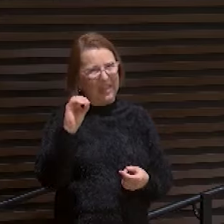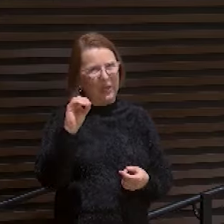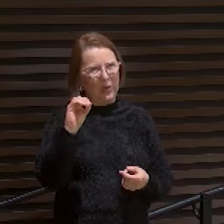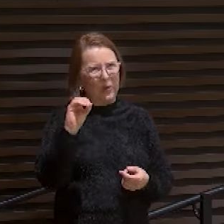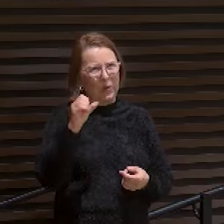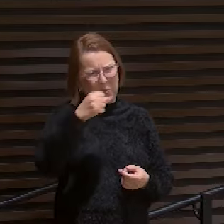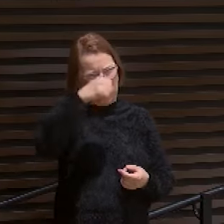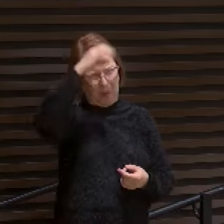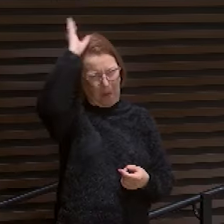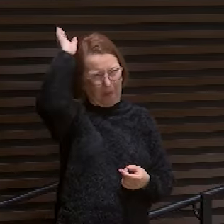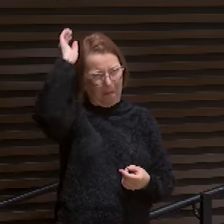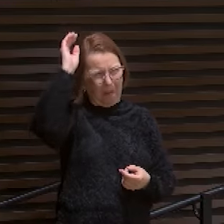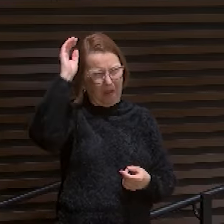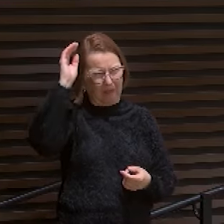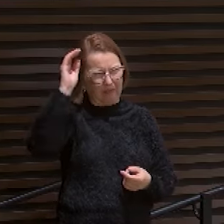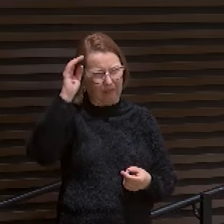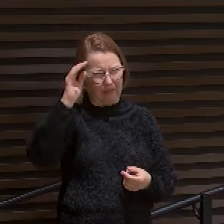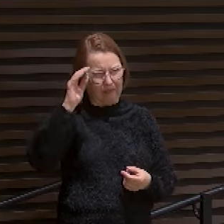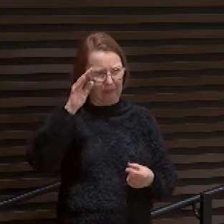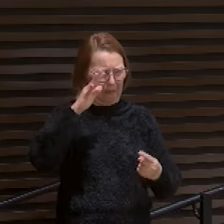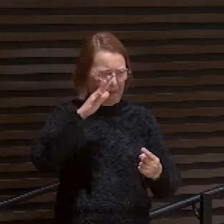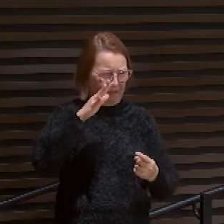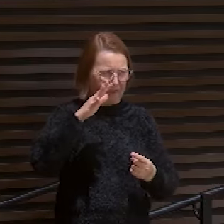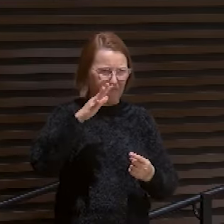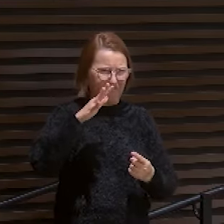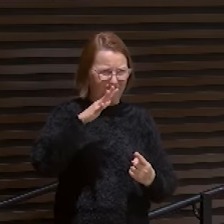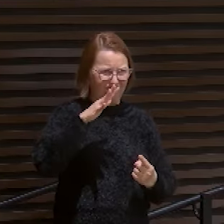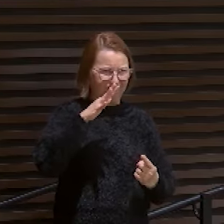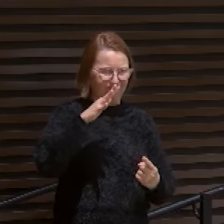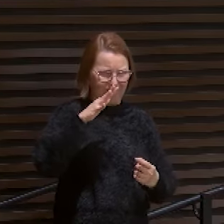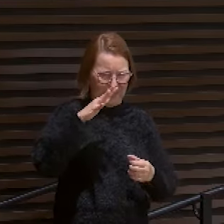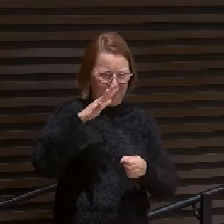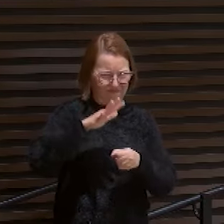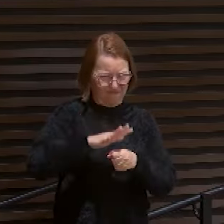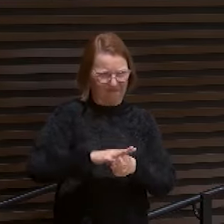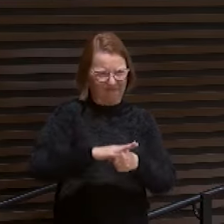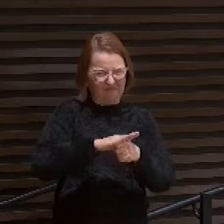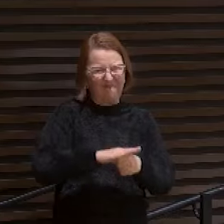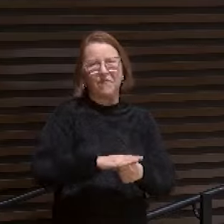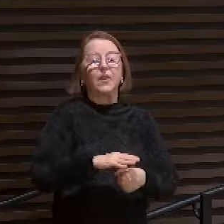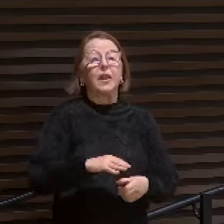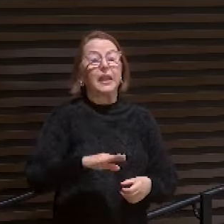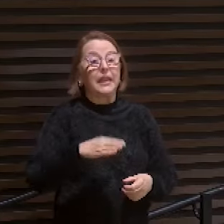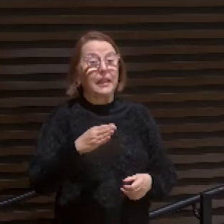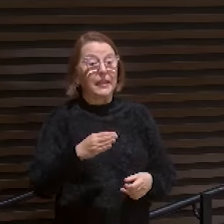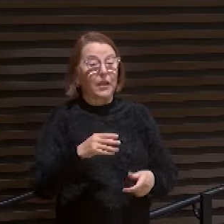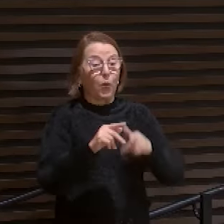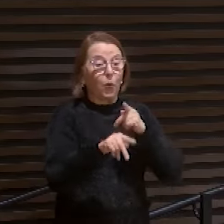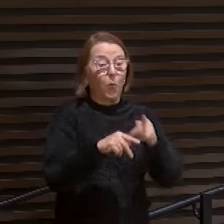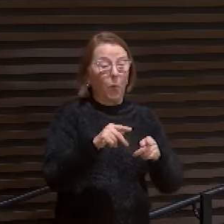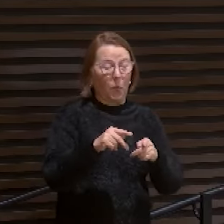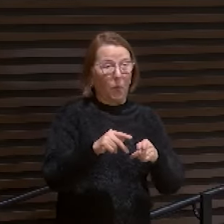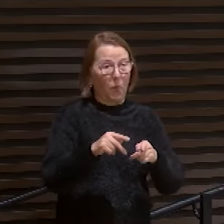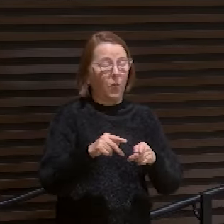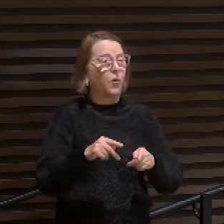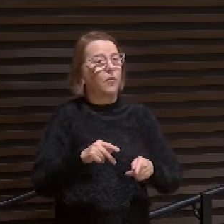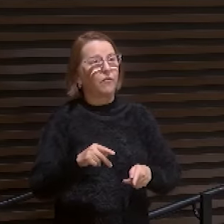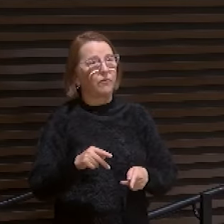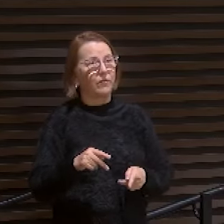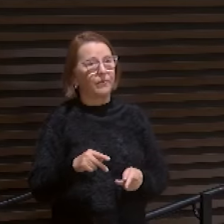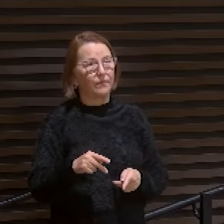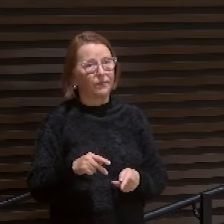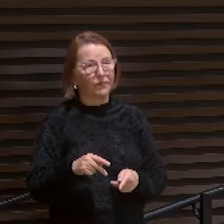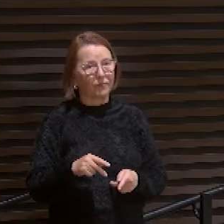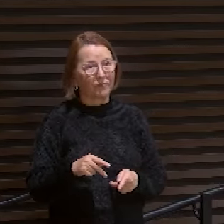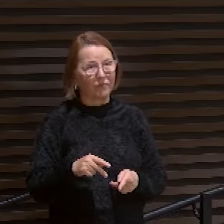Gente sendo decapitada, queimada. A igreja, os irmãos começaram a sentir. E aqui ele